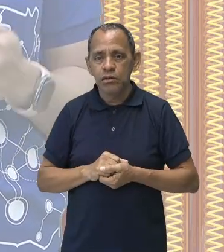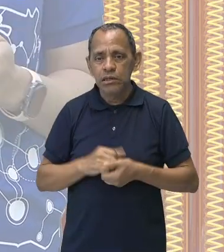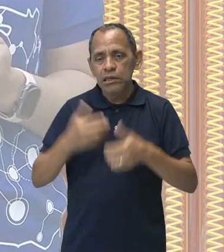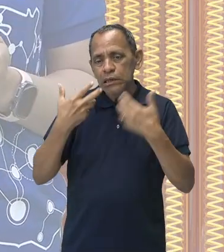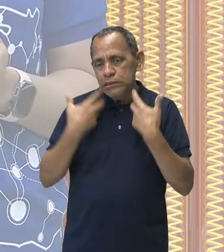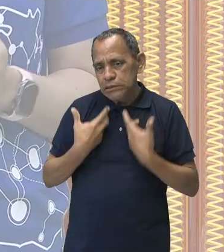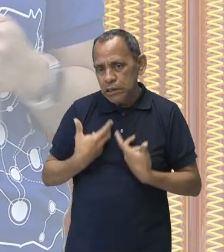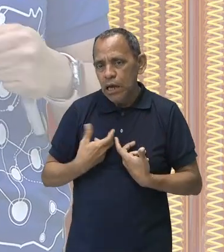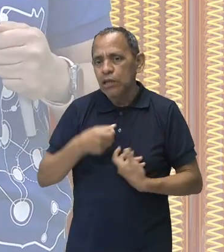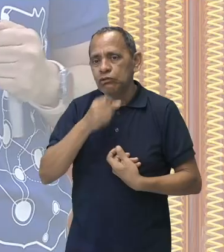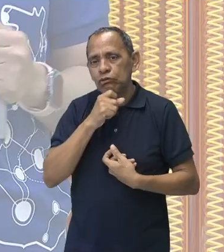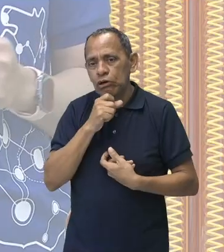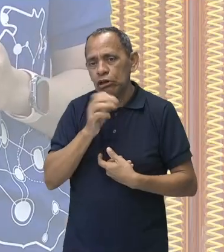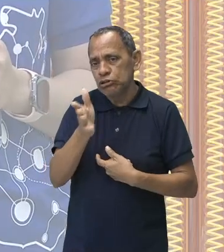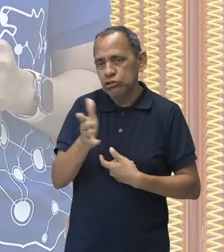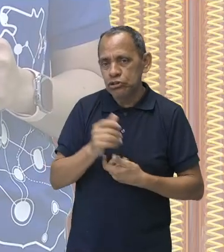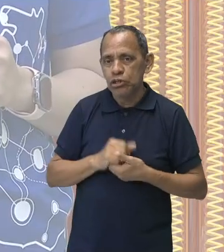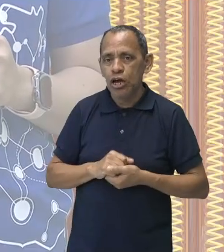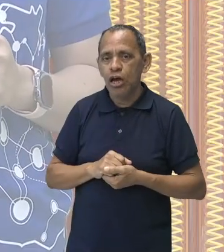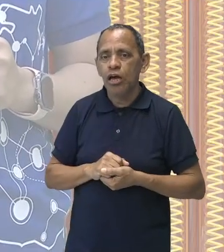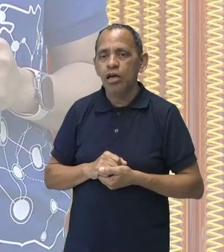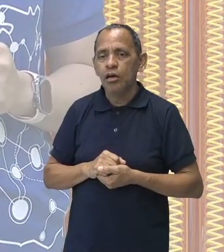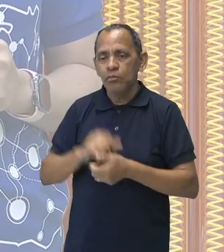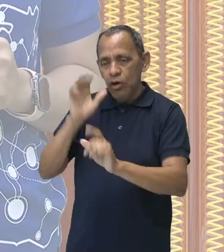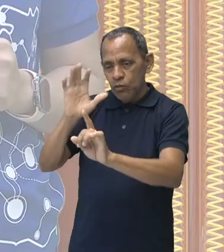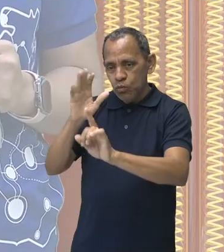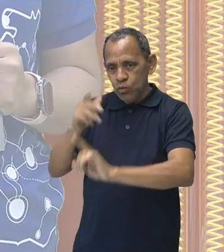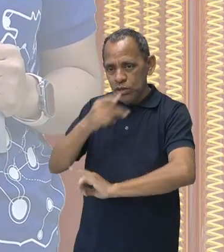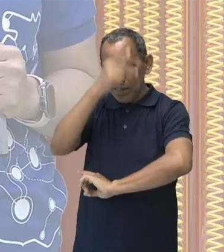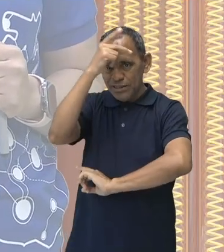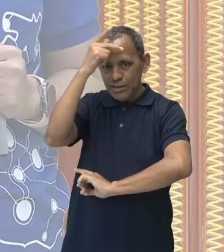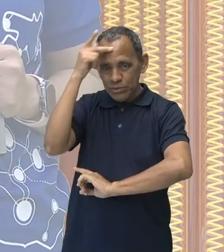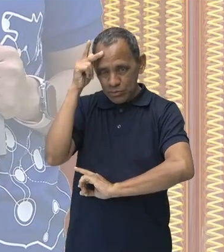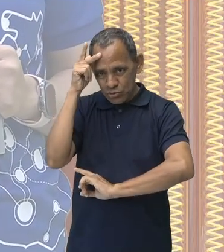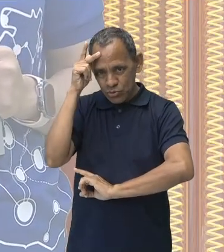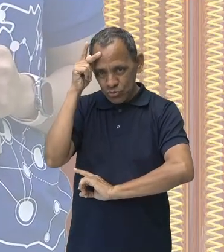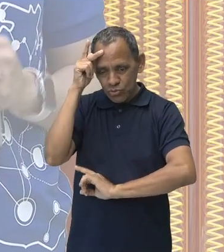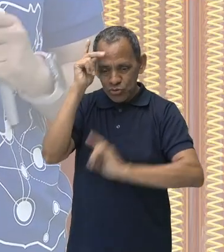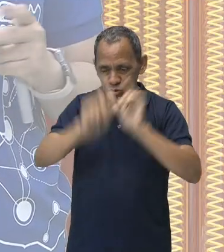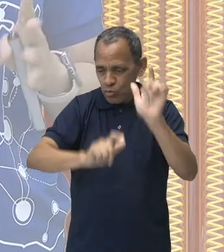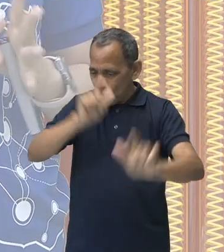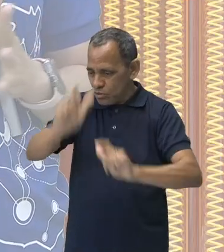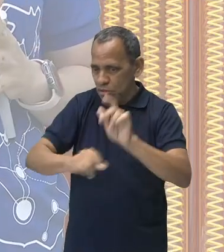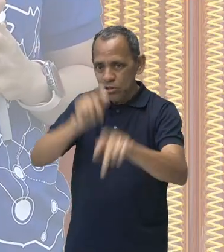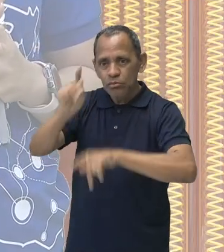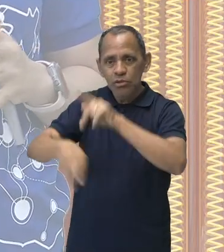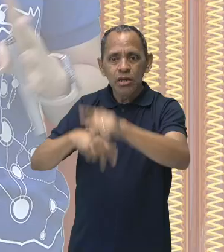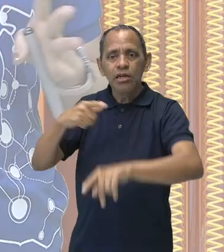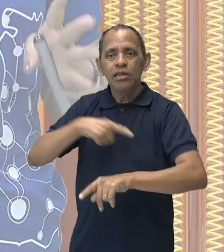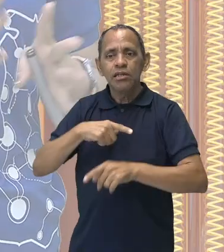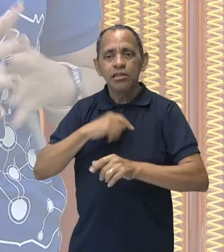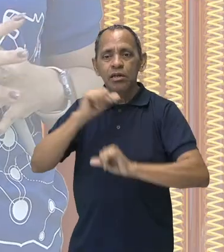cultivar na mente da população que era necessário haver mudanças. certo? E aí ele fala ainda, né?